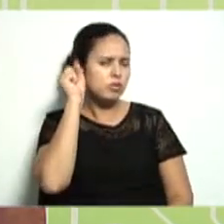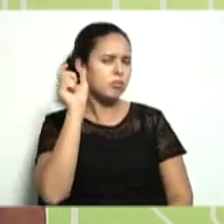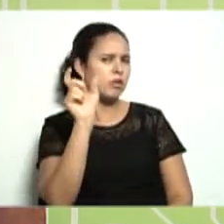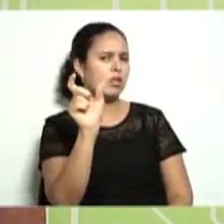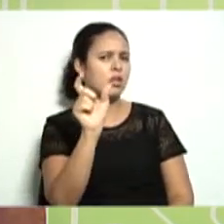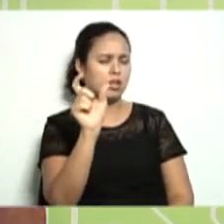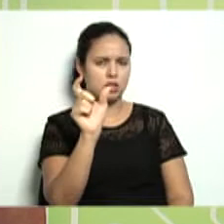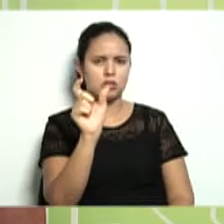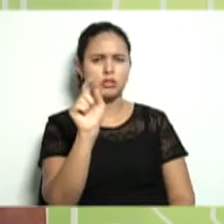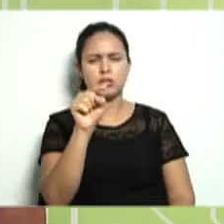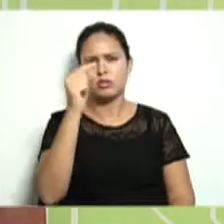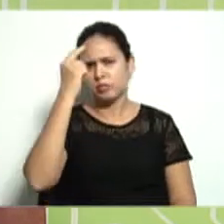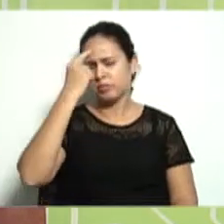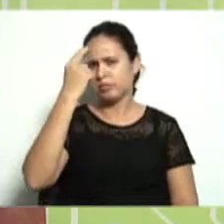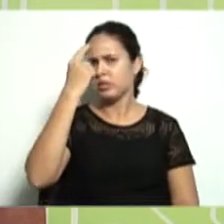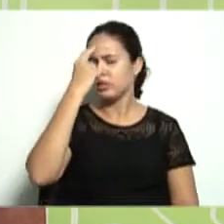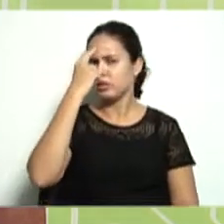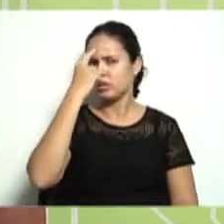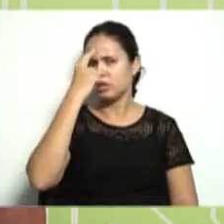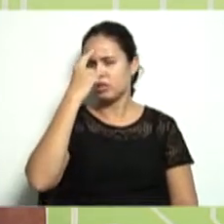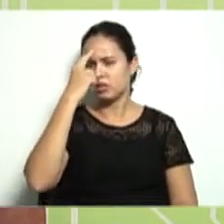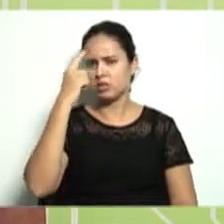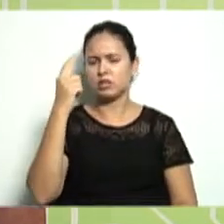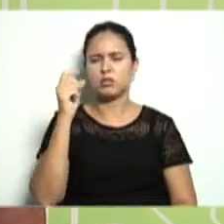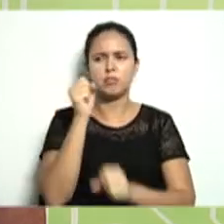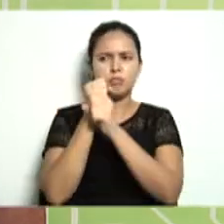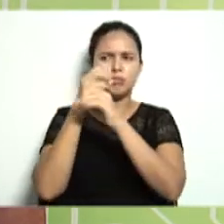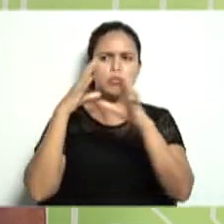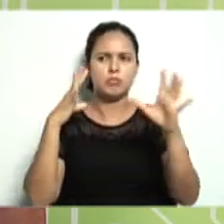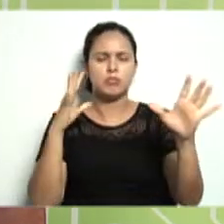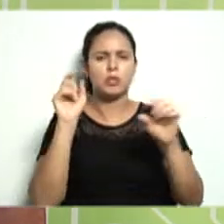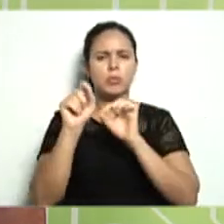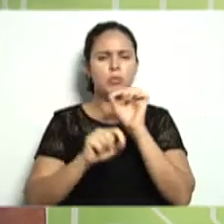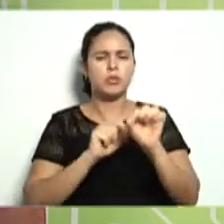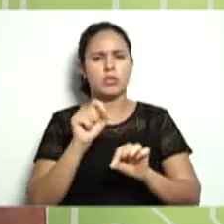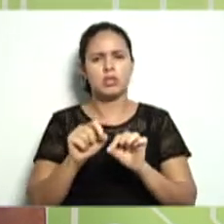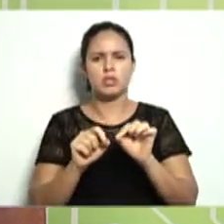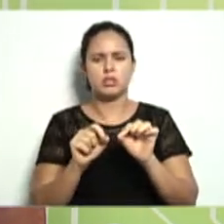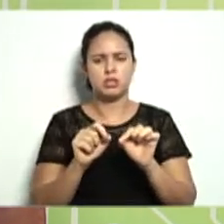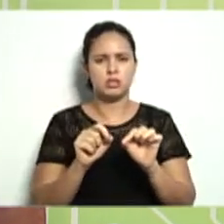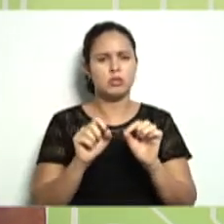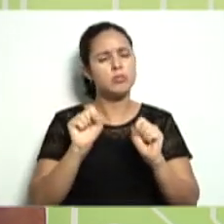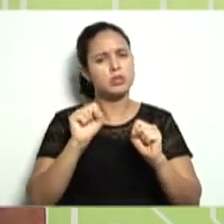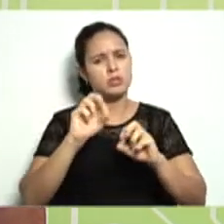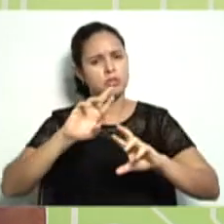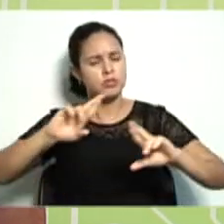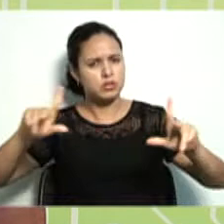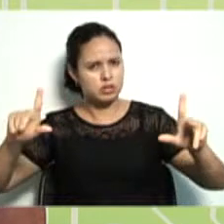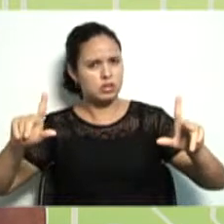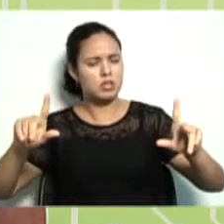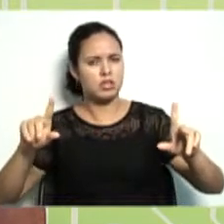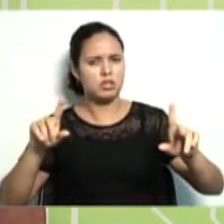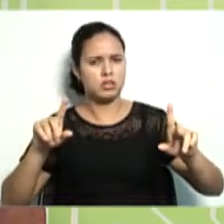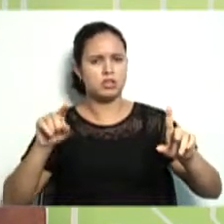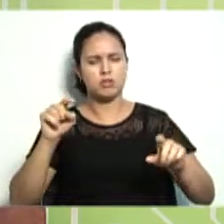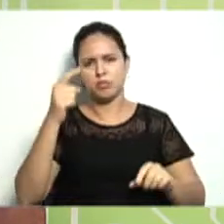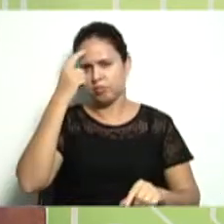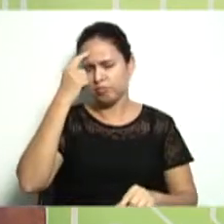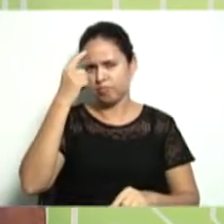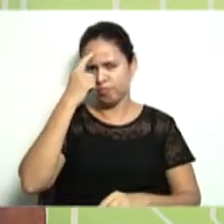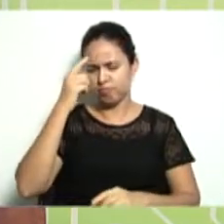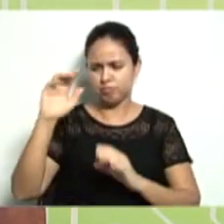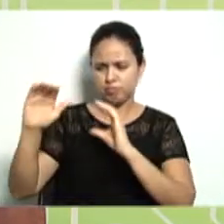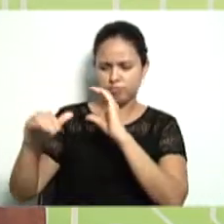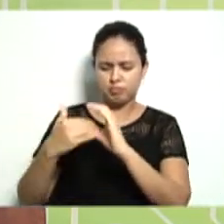que veio primeiramente na tua cabeça? Quais são as questões? Se veio alguma coisa diferente dessas palavras que a gente trouxe aqui para